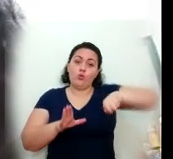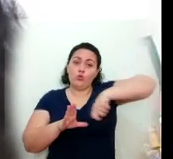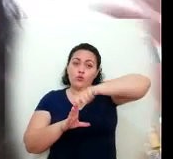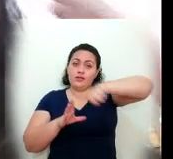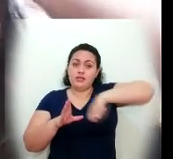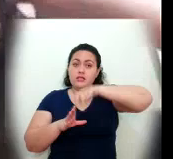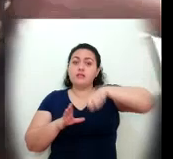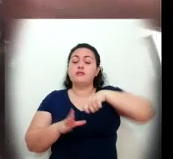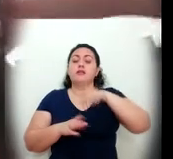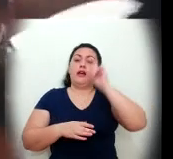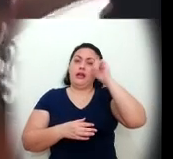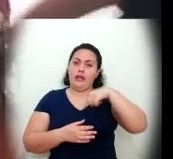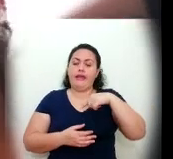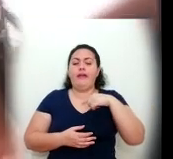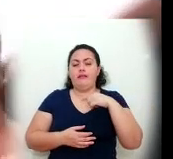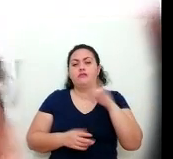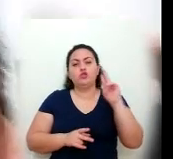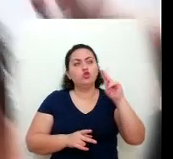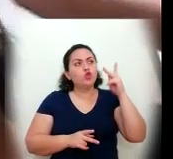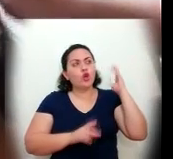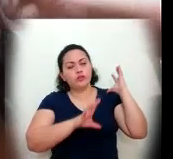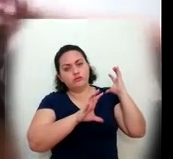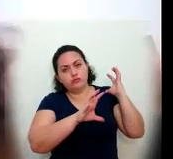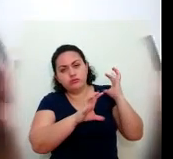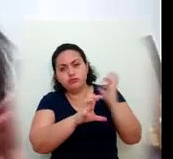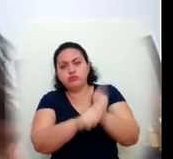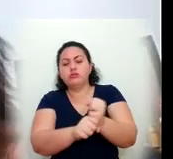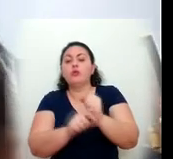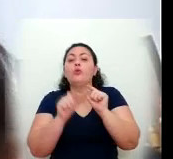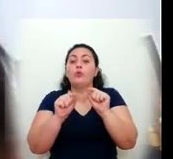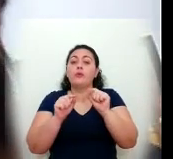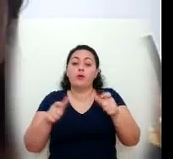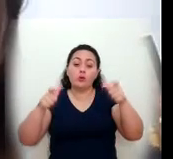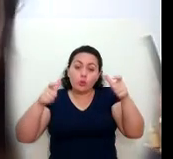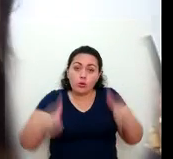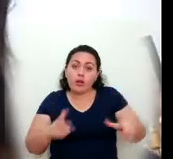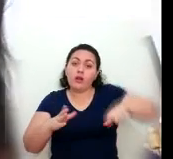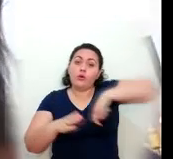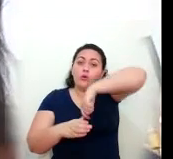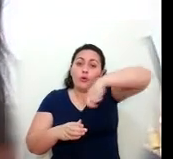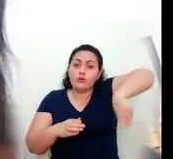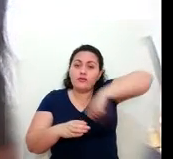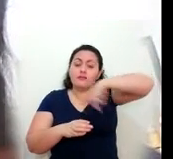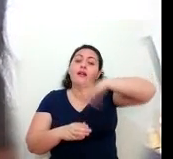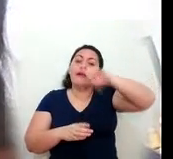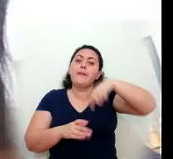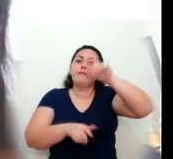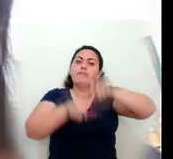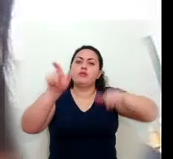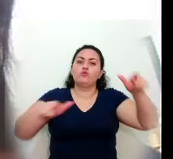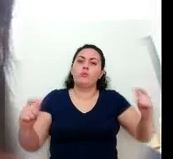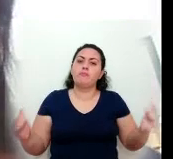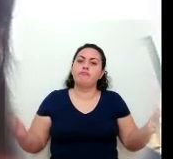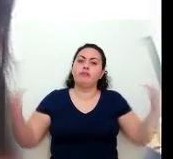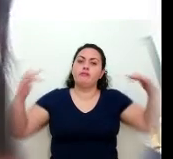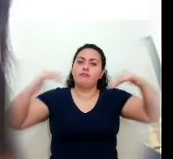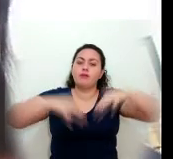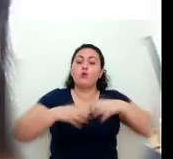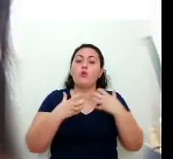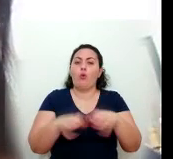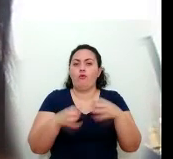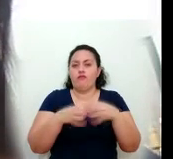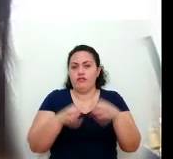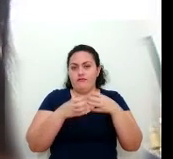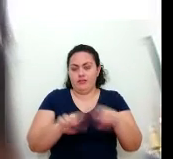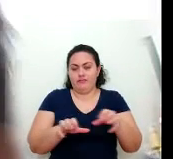é culturalmente, historicamente, um local de convivência das pessoas, né? Ela foi por muito tempo